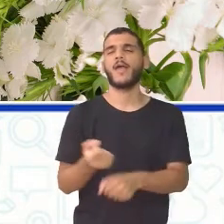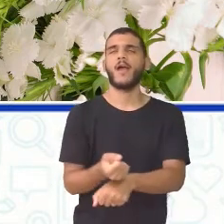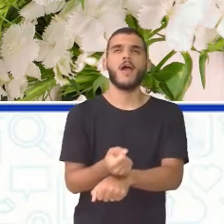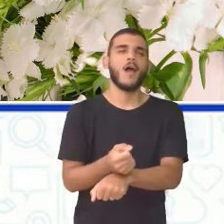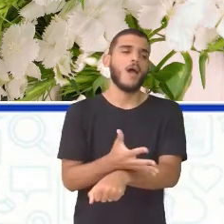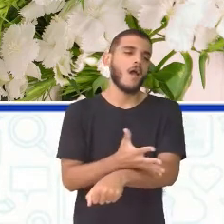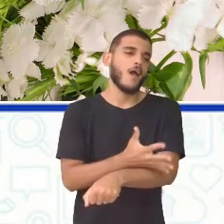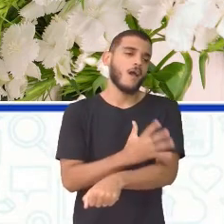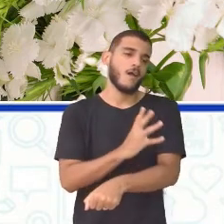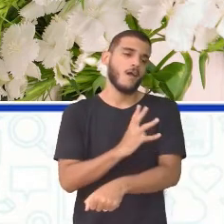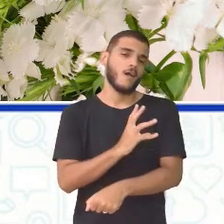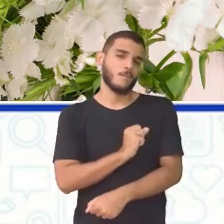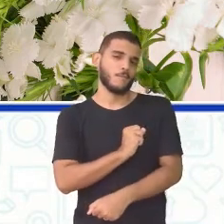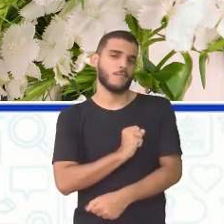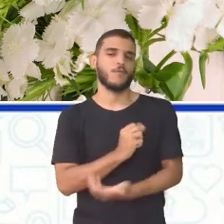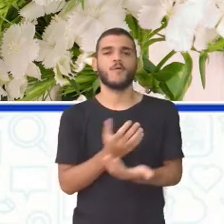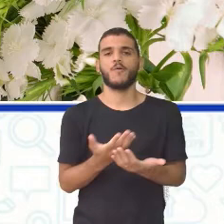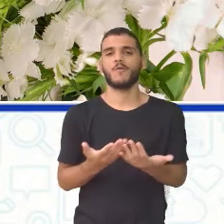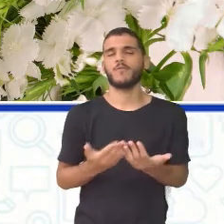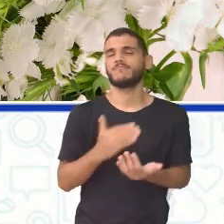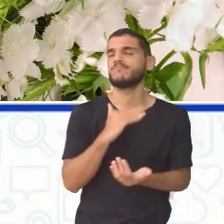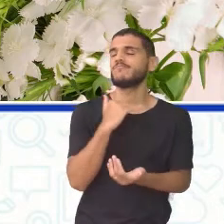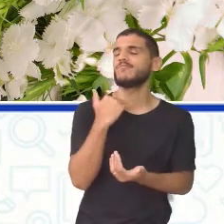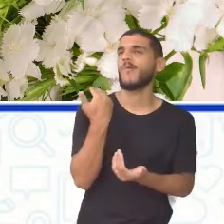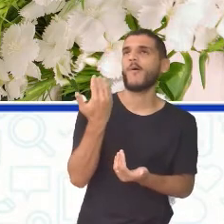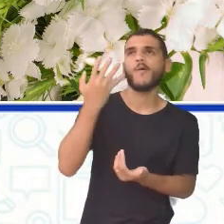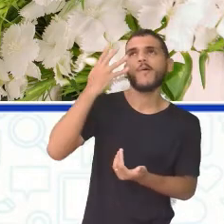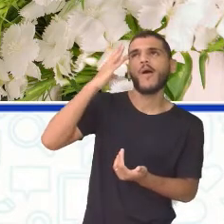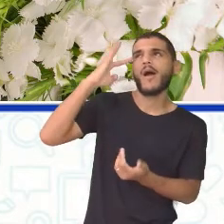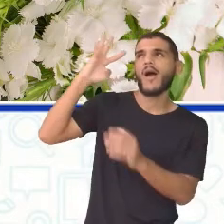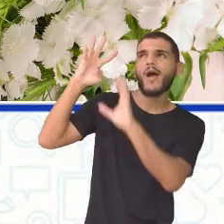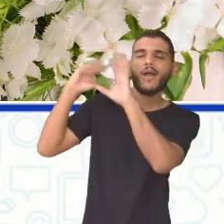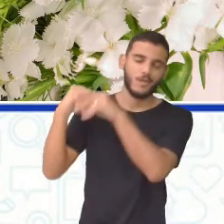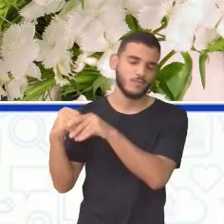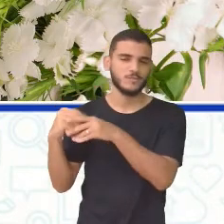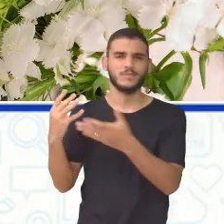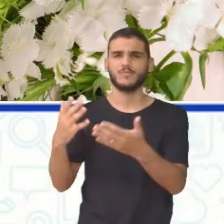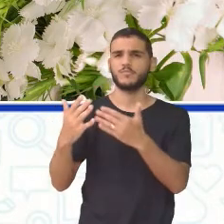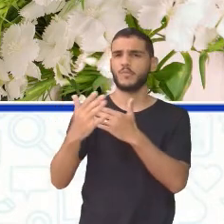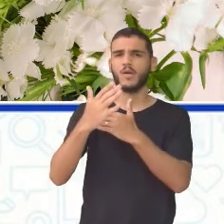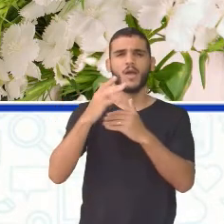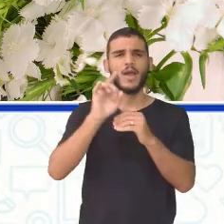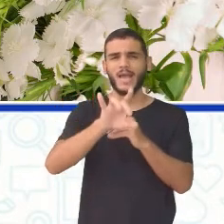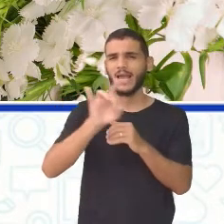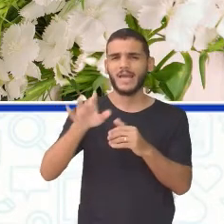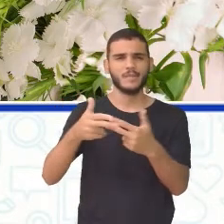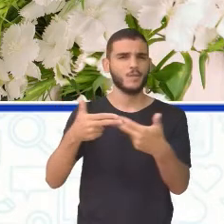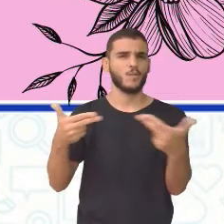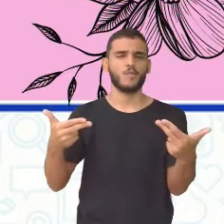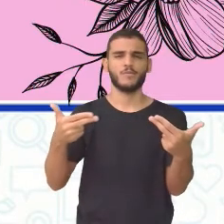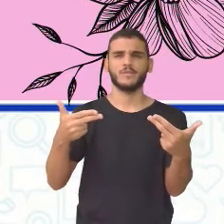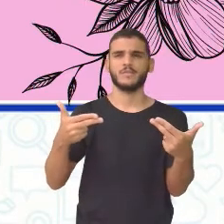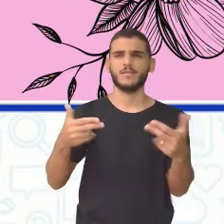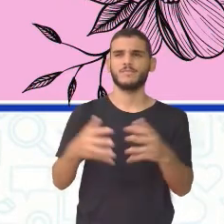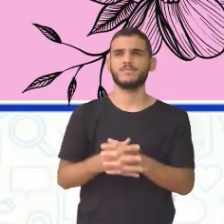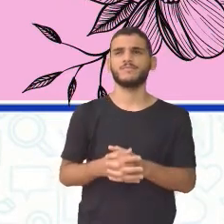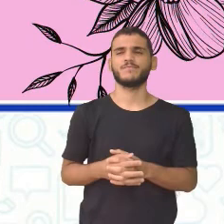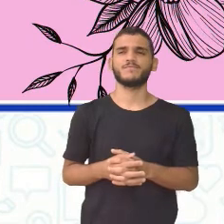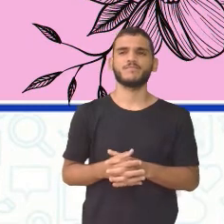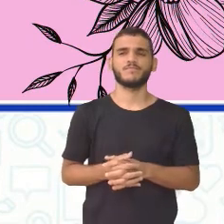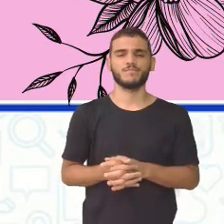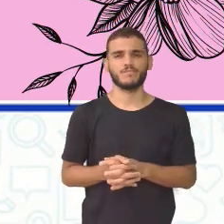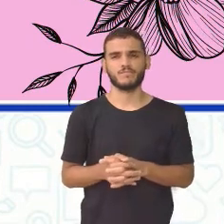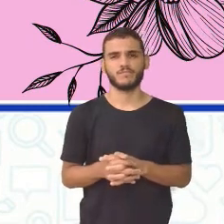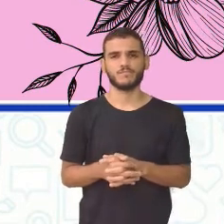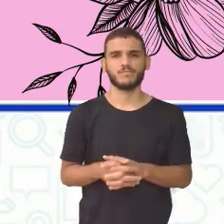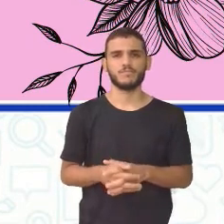perdas, a ilusão, a morte, a esperança, o amor, enfim, imaginação e graça.